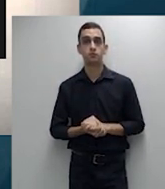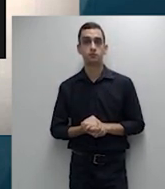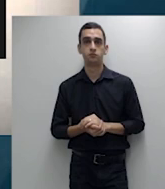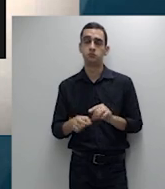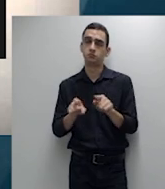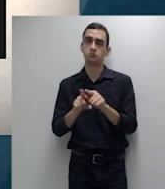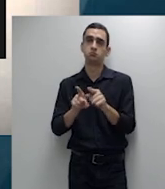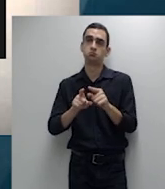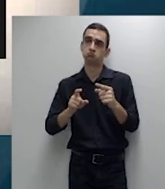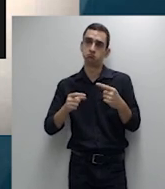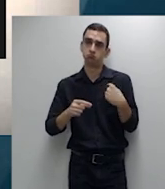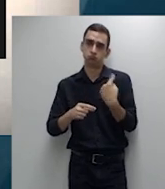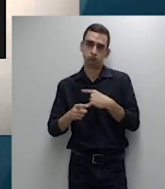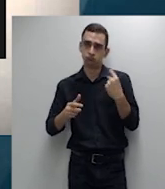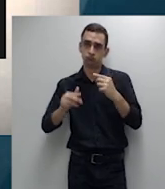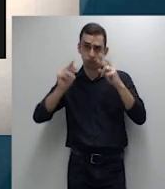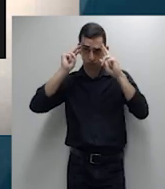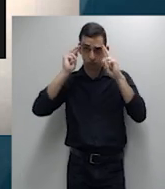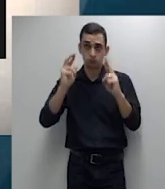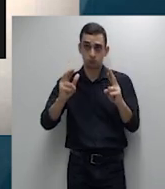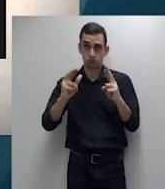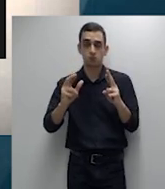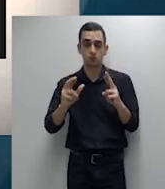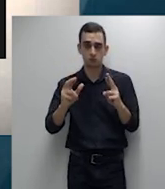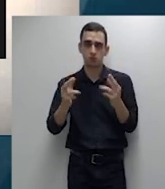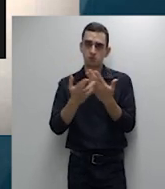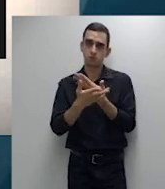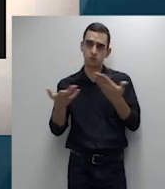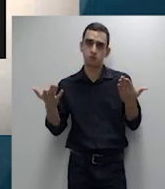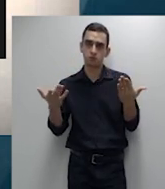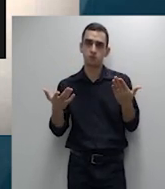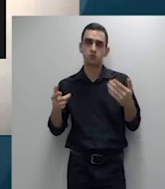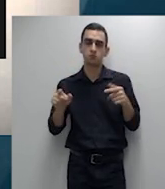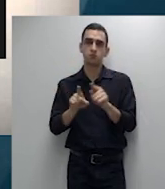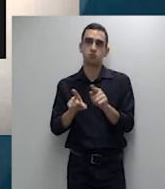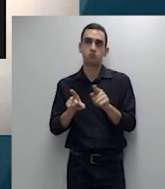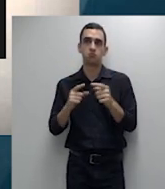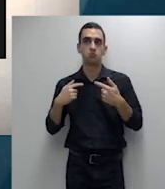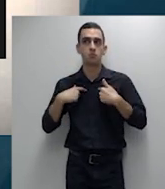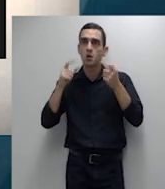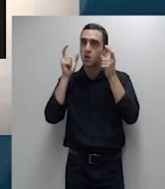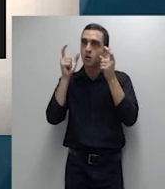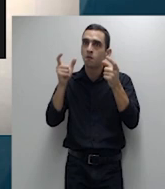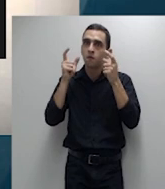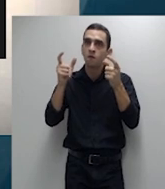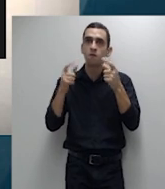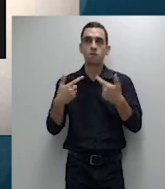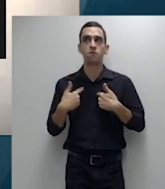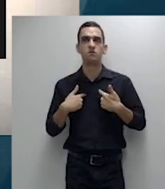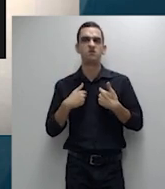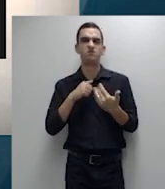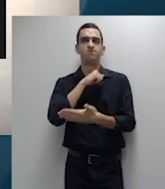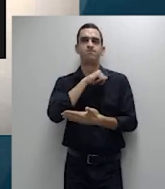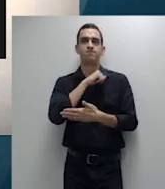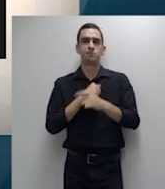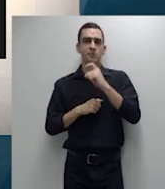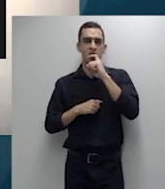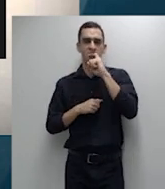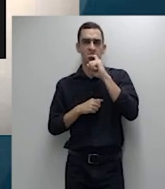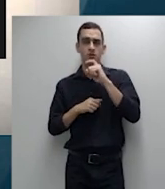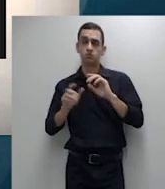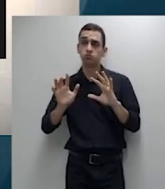desrespeito é o olho grande inveja não é nada disso não é nada disso